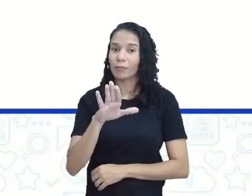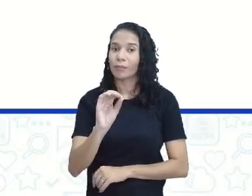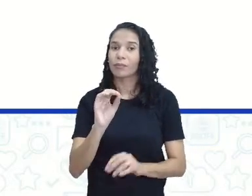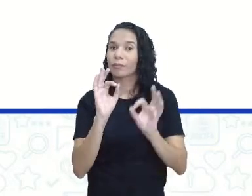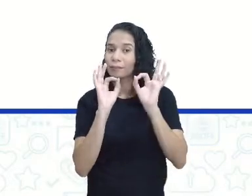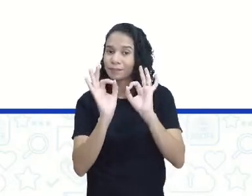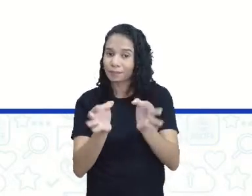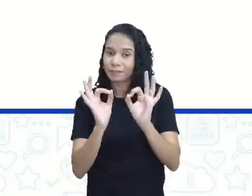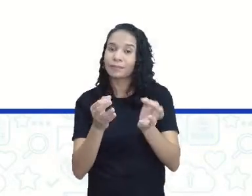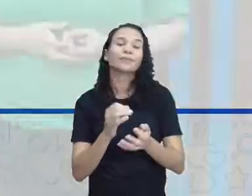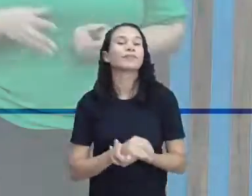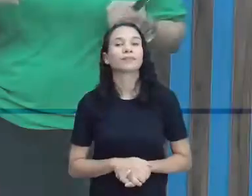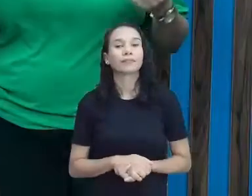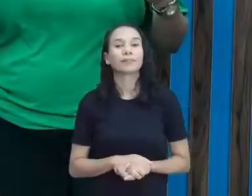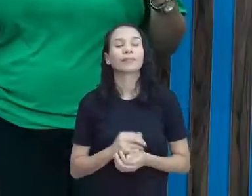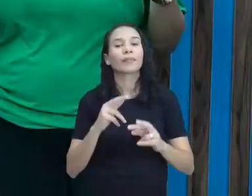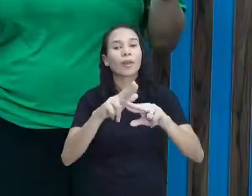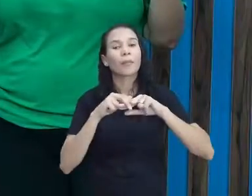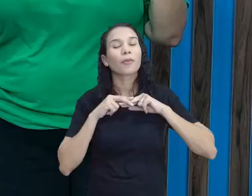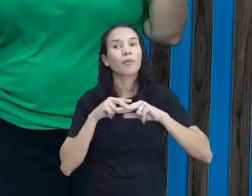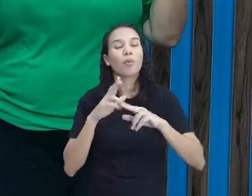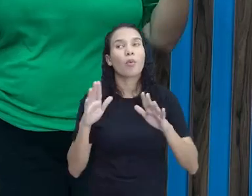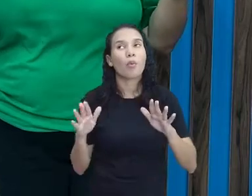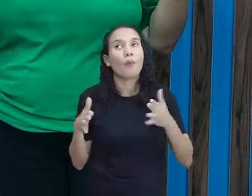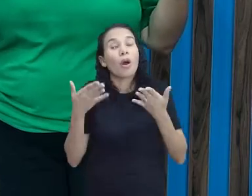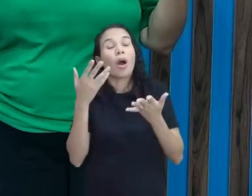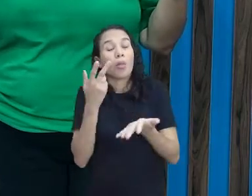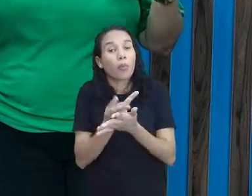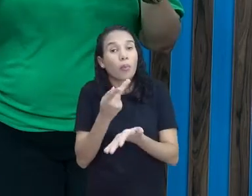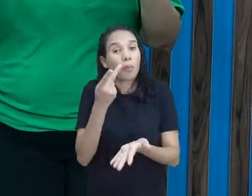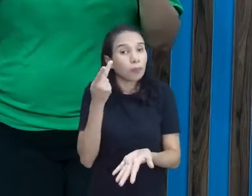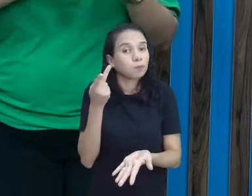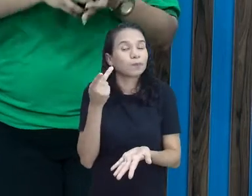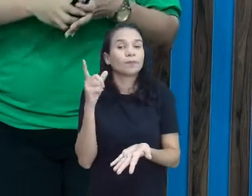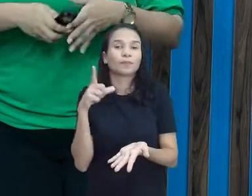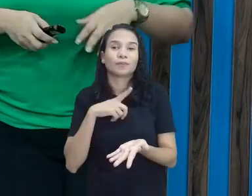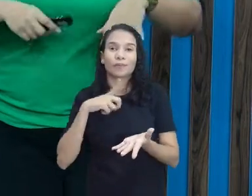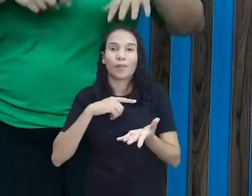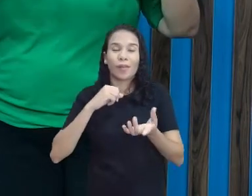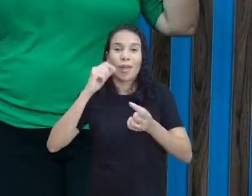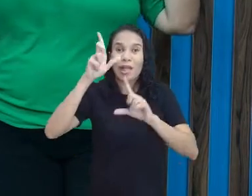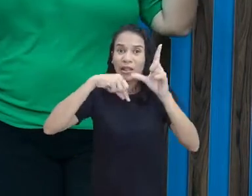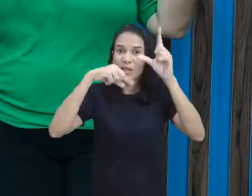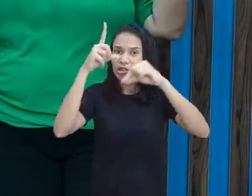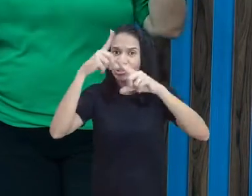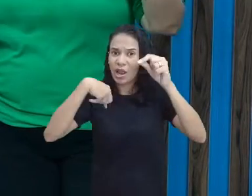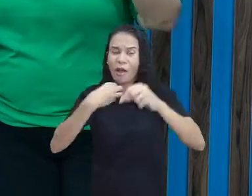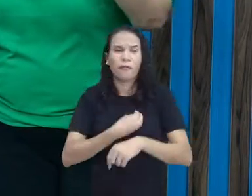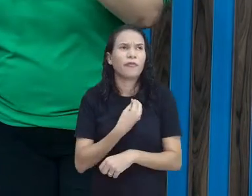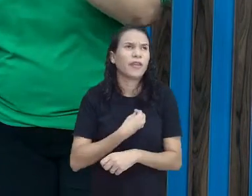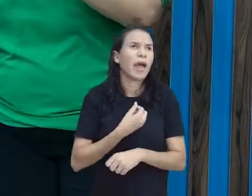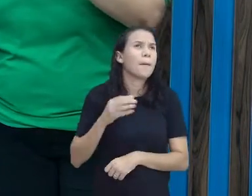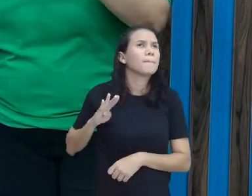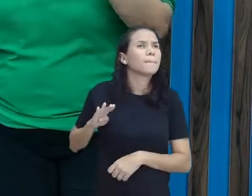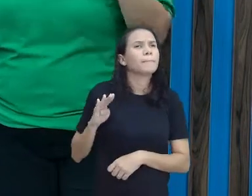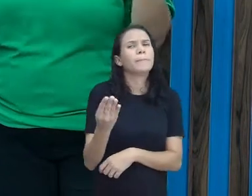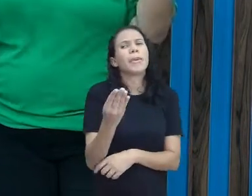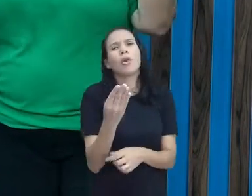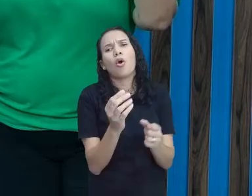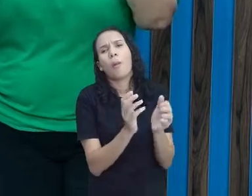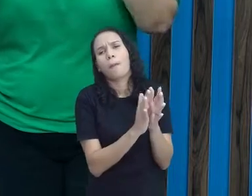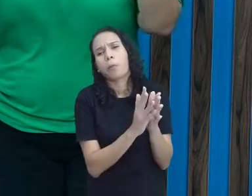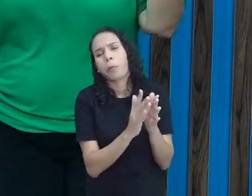aí, quando isso acontece, né, essa estrela vai viver por bilhões de